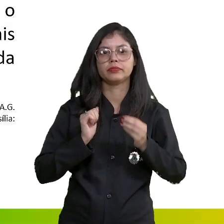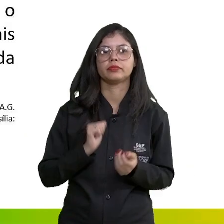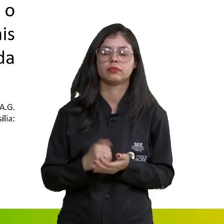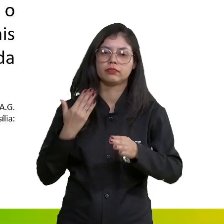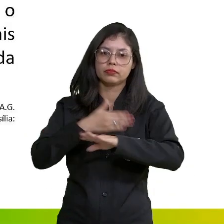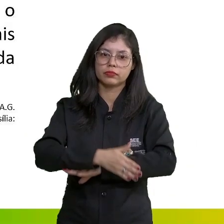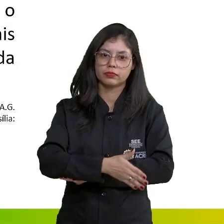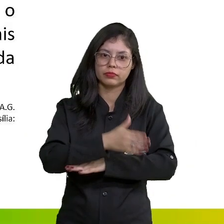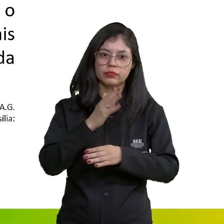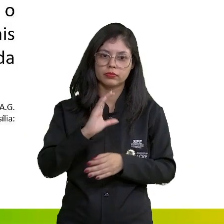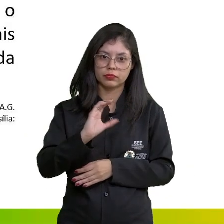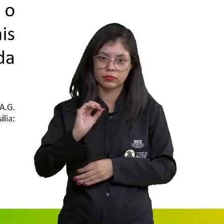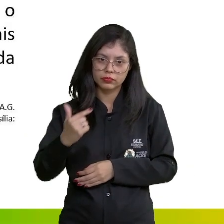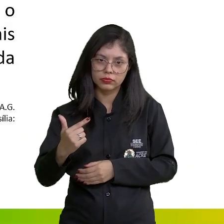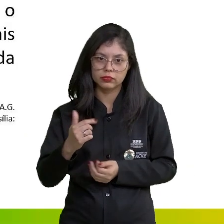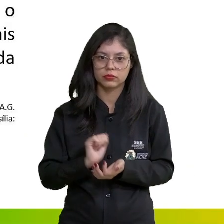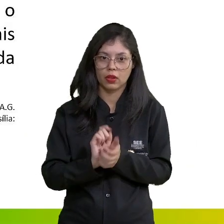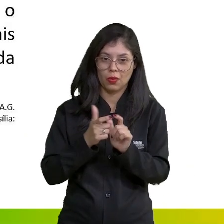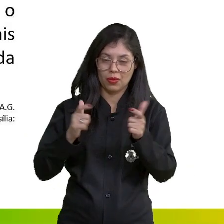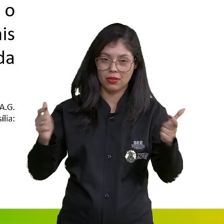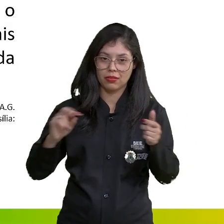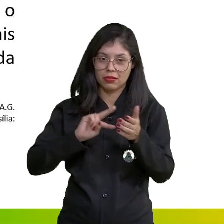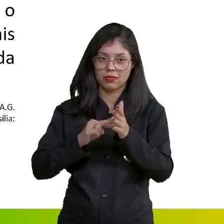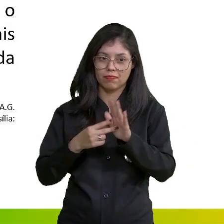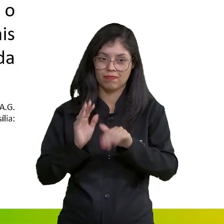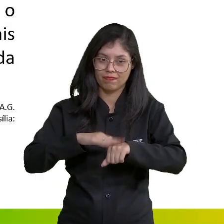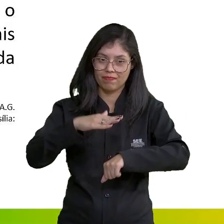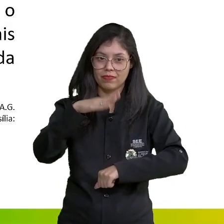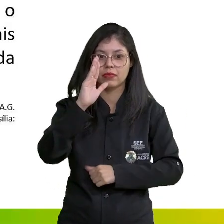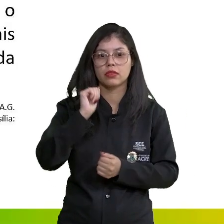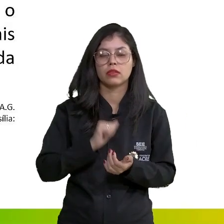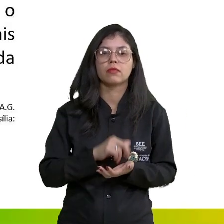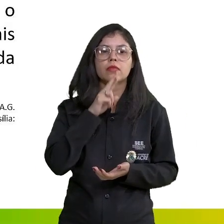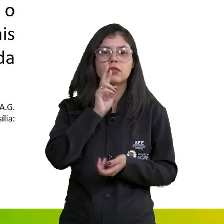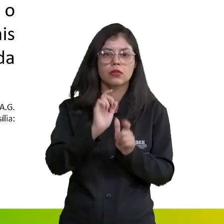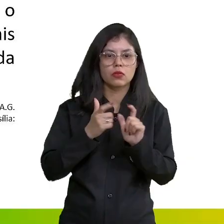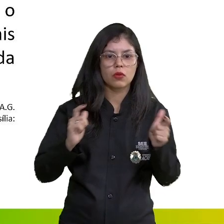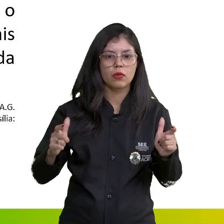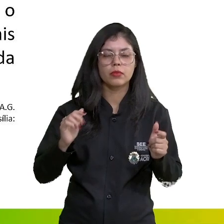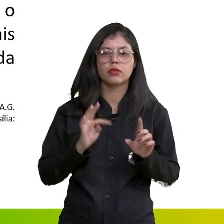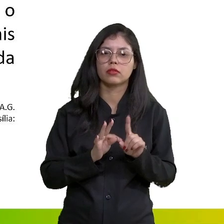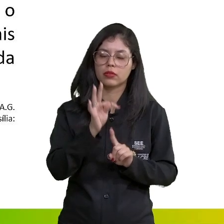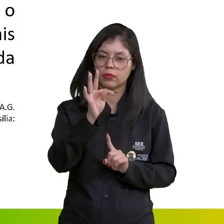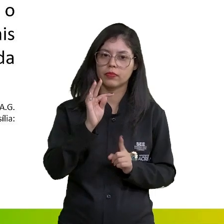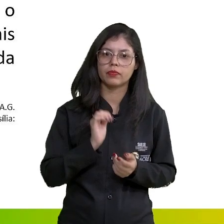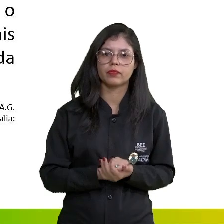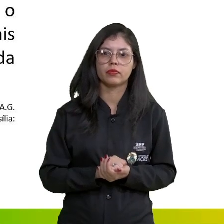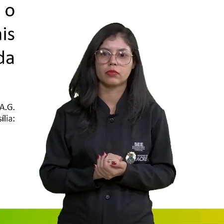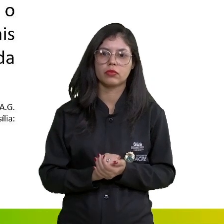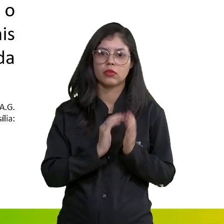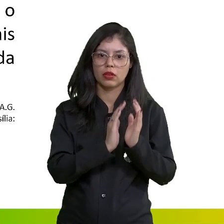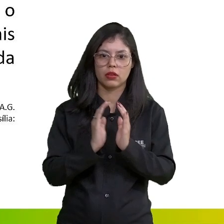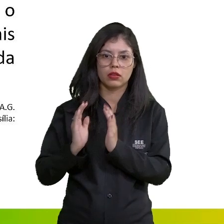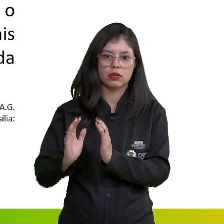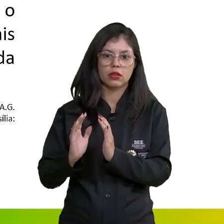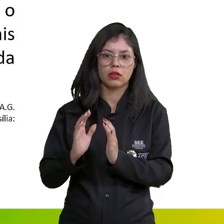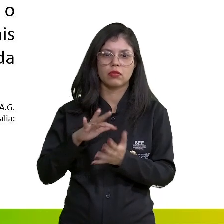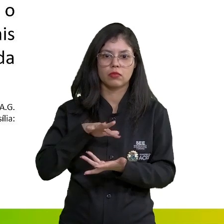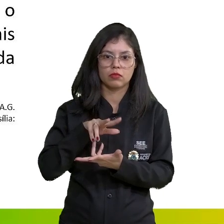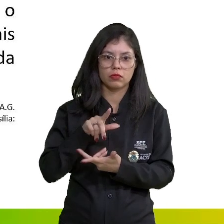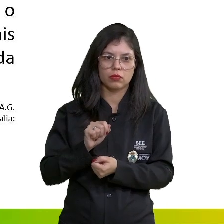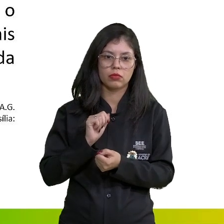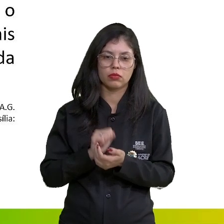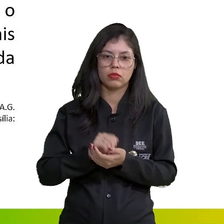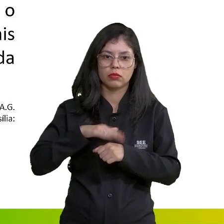atmosfera, em particular o CO2, tem aumentado significativamente, o que resultou no aumento da temperatura em escala